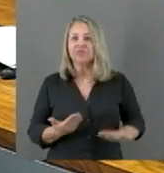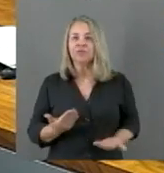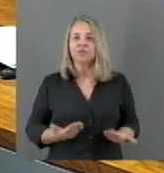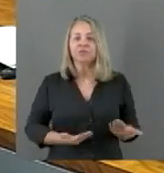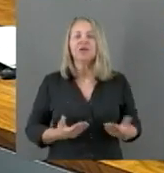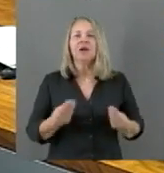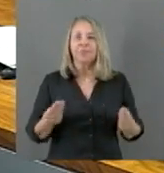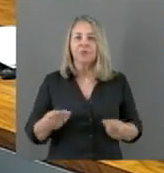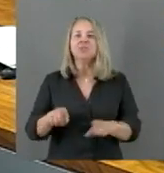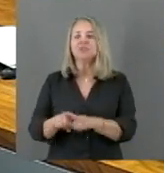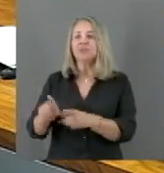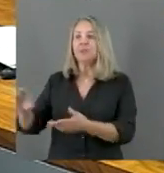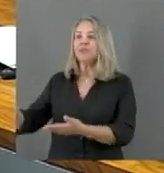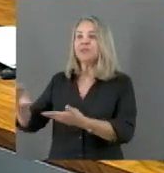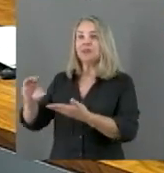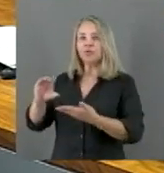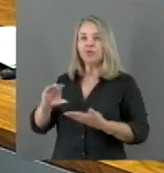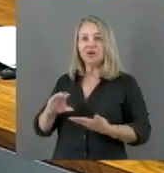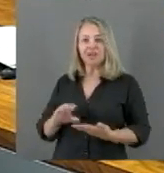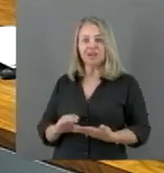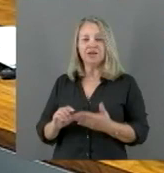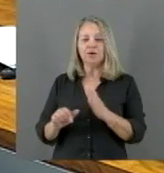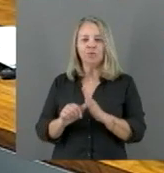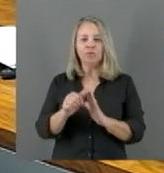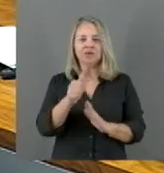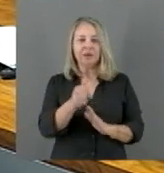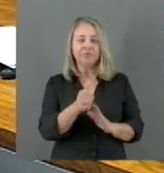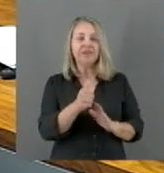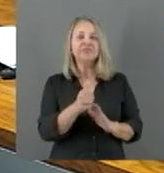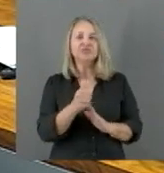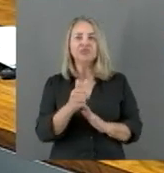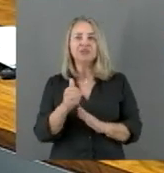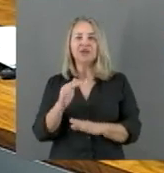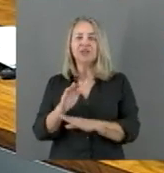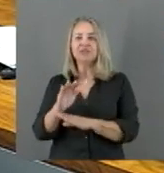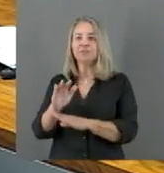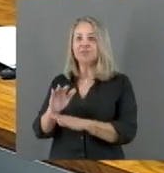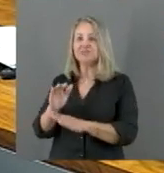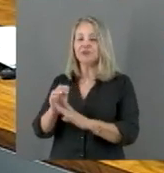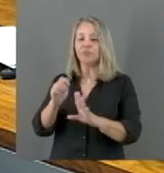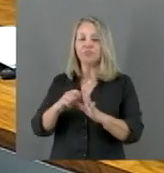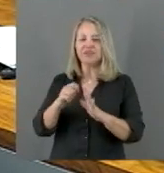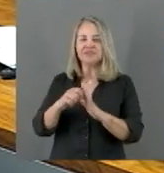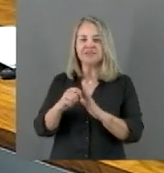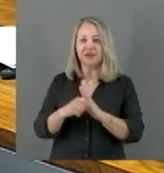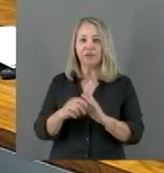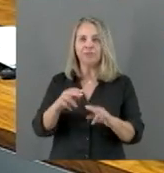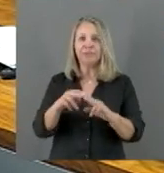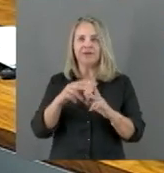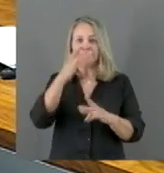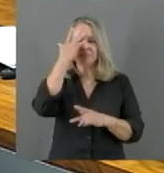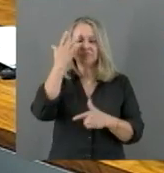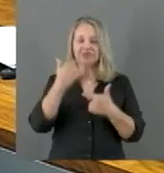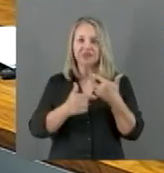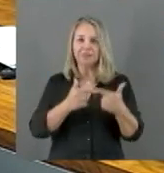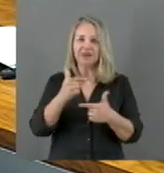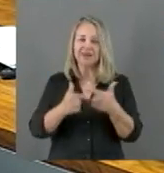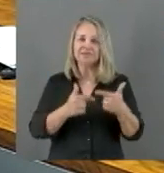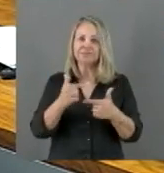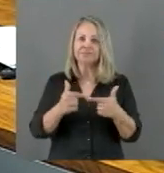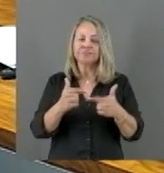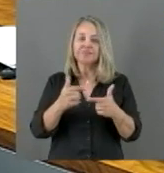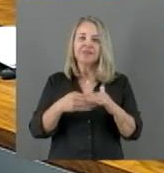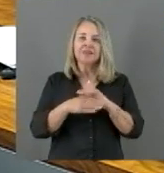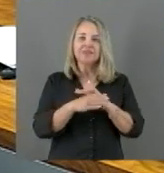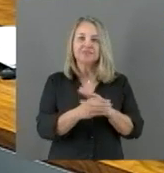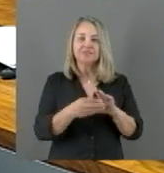guia única das referidas contribuições, bem como do imposto de renda devido pelo empregado doméstico aos cofres